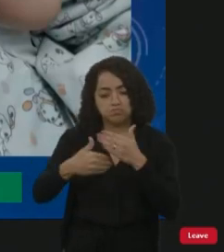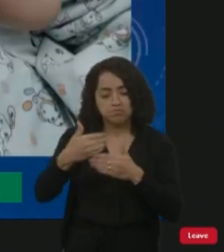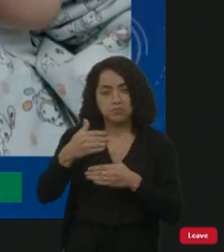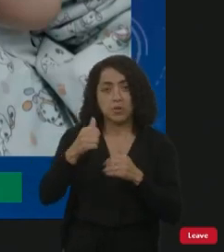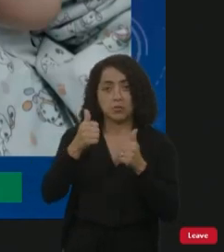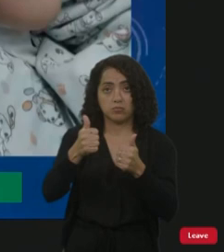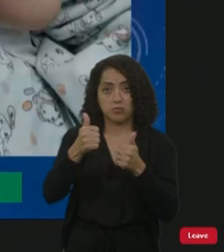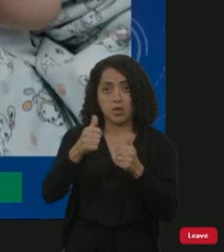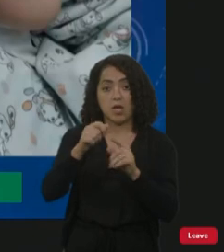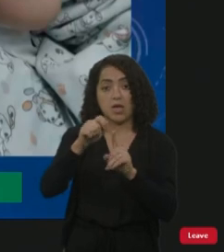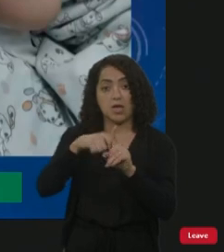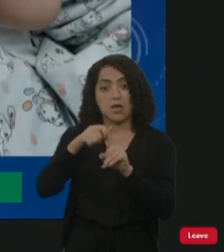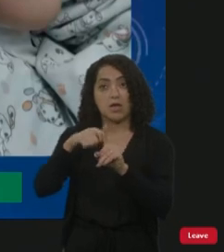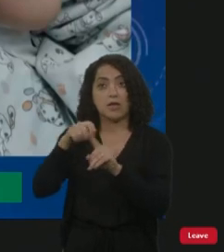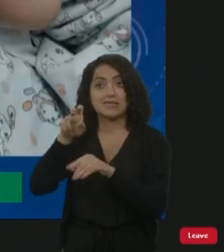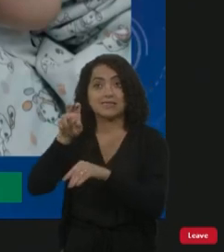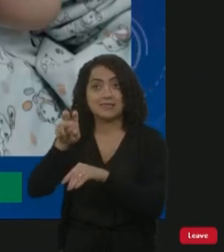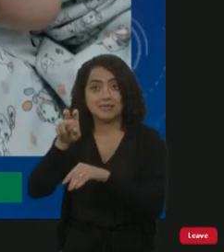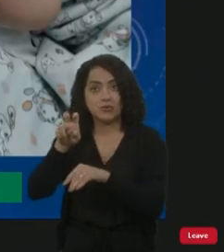5 meses,